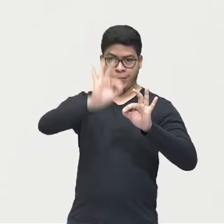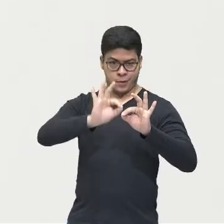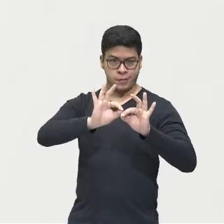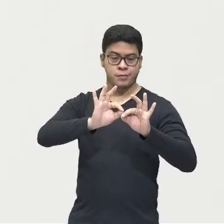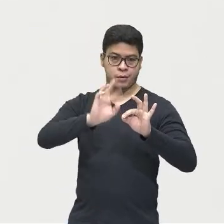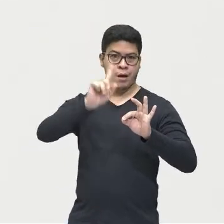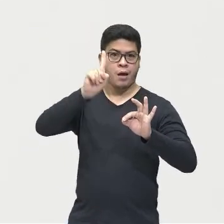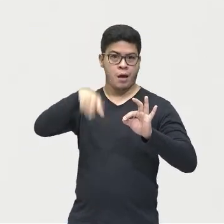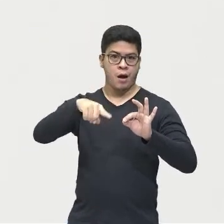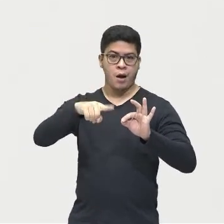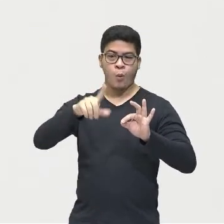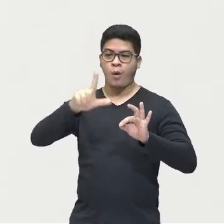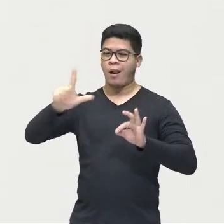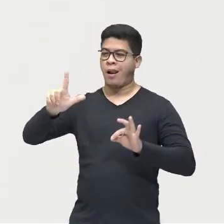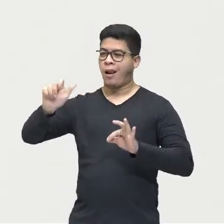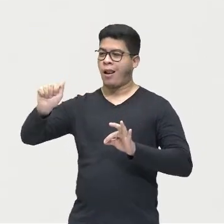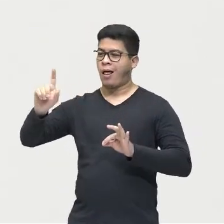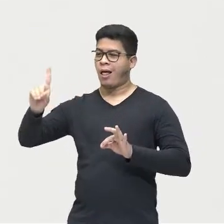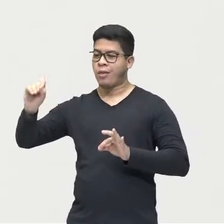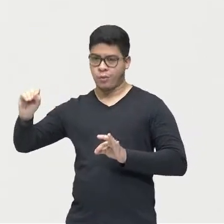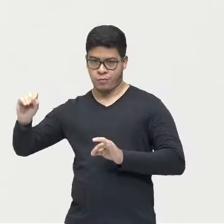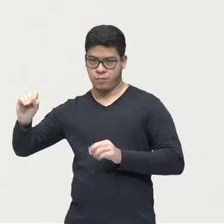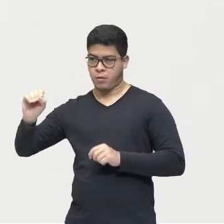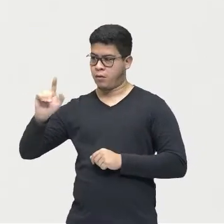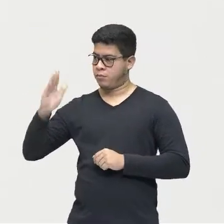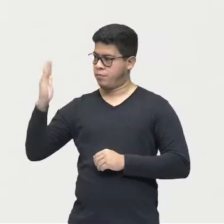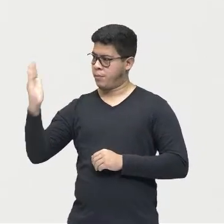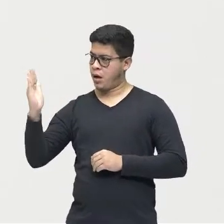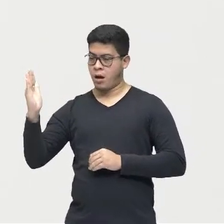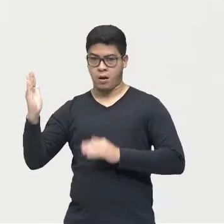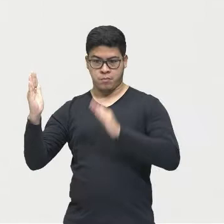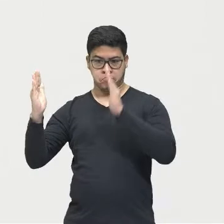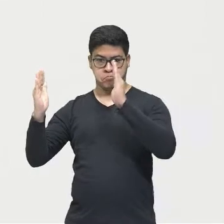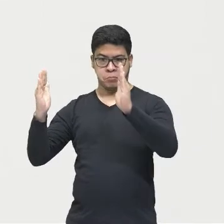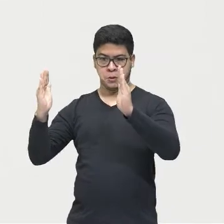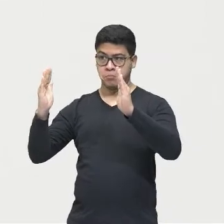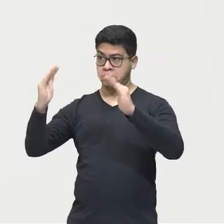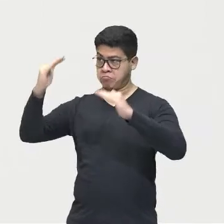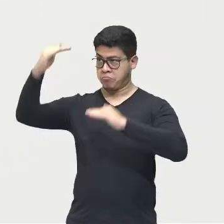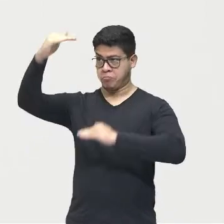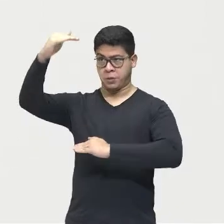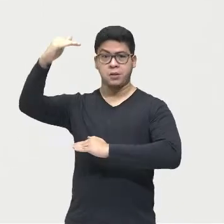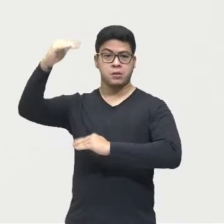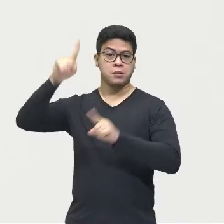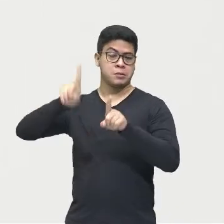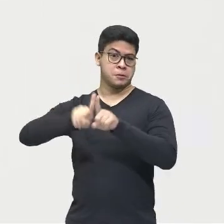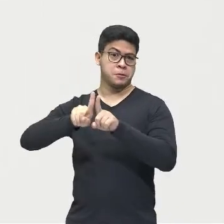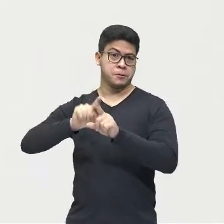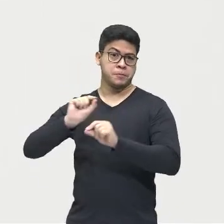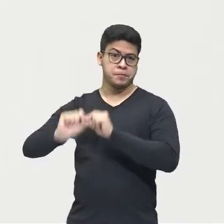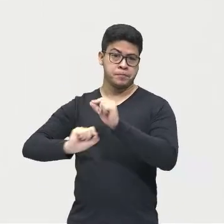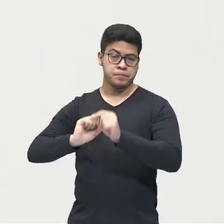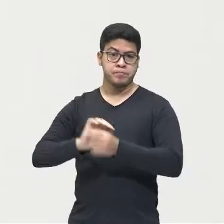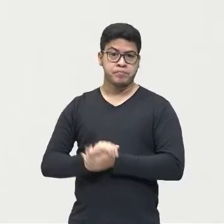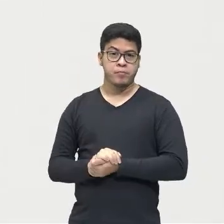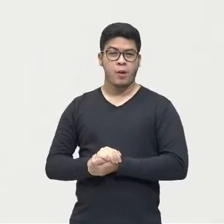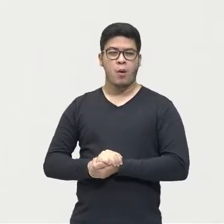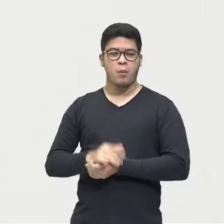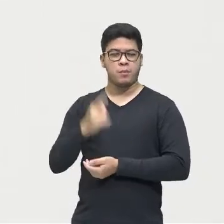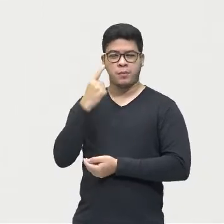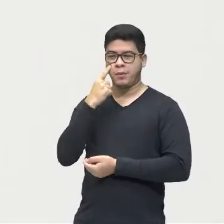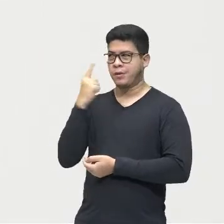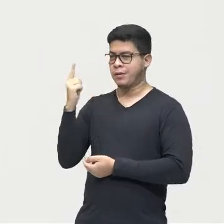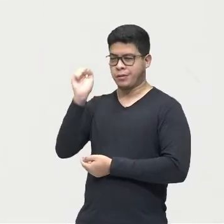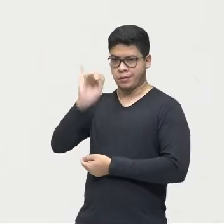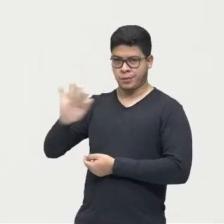lado, né, o segmento, destacar aqui com vermelho, segmento AB,